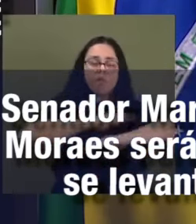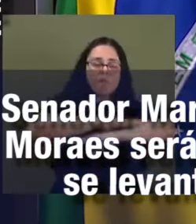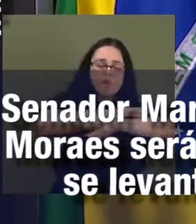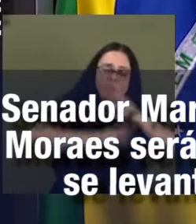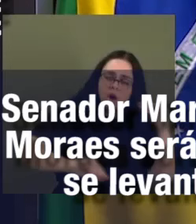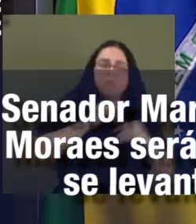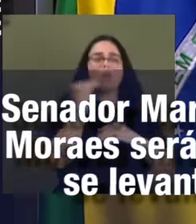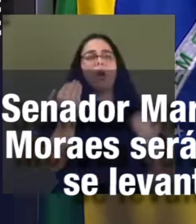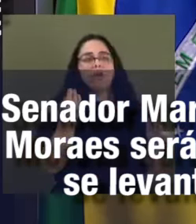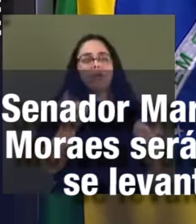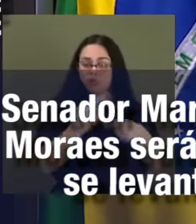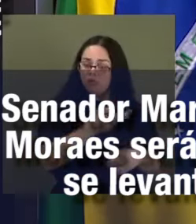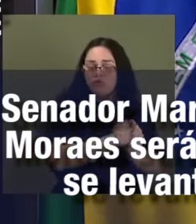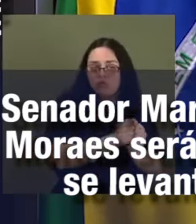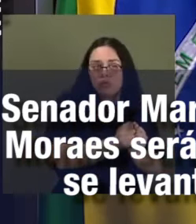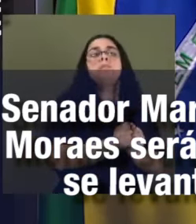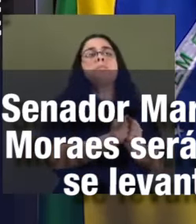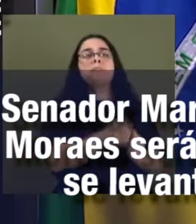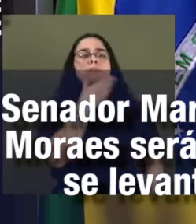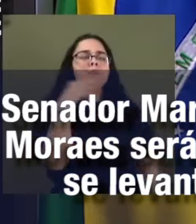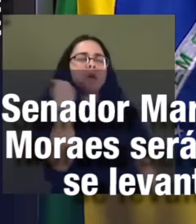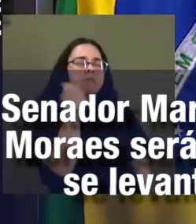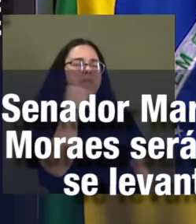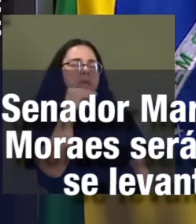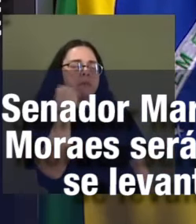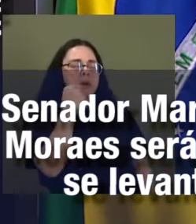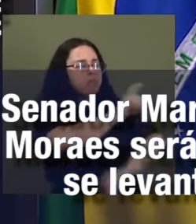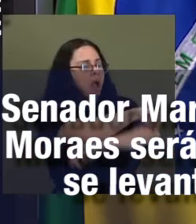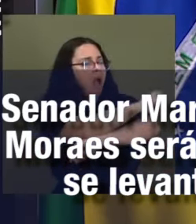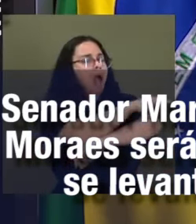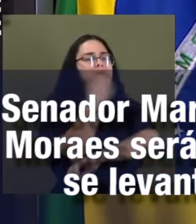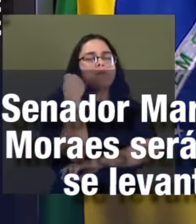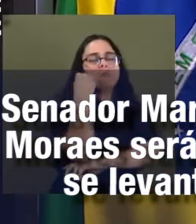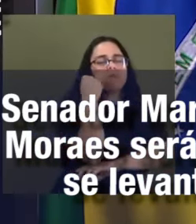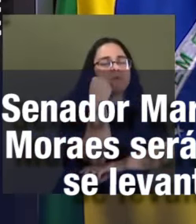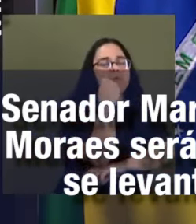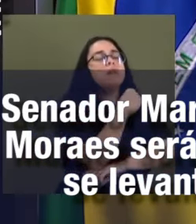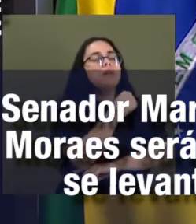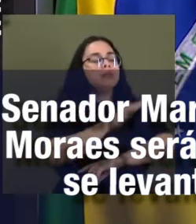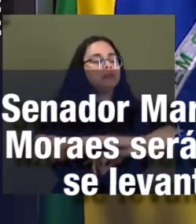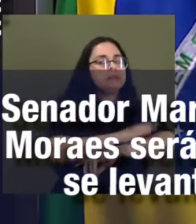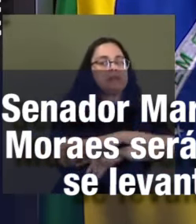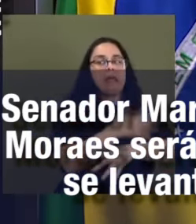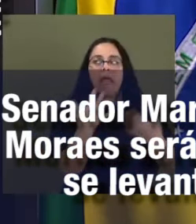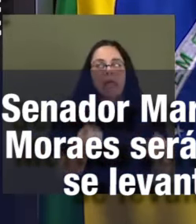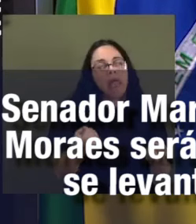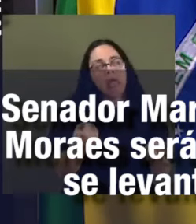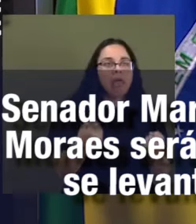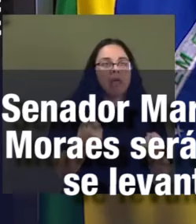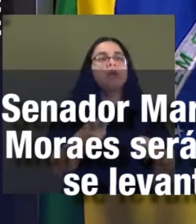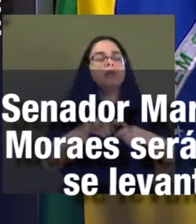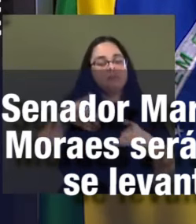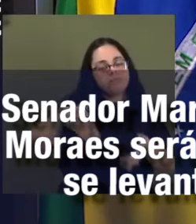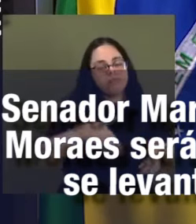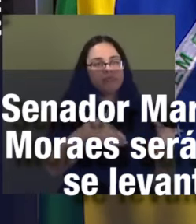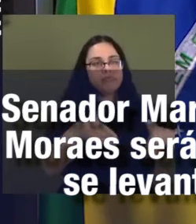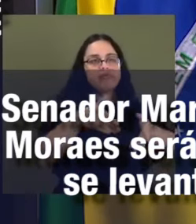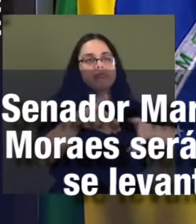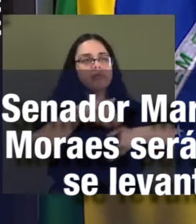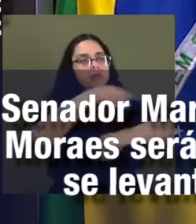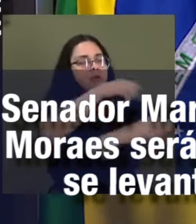botou o escorpião nas costas e assim começou a atravessar o rio. No meio do caminho, o escorpião vai lá e pica o sapo. O sapo